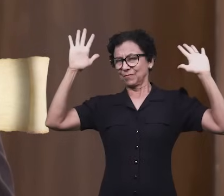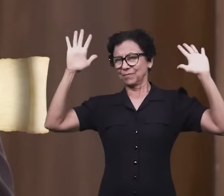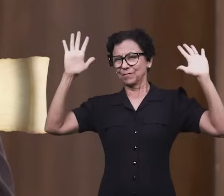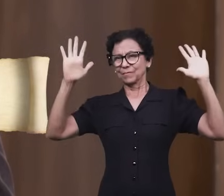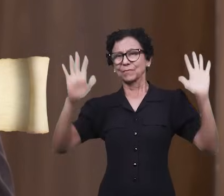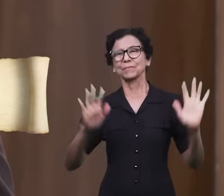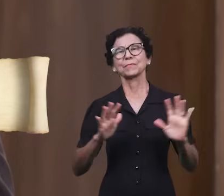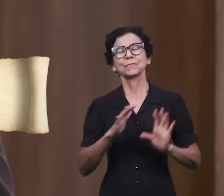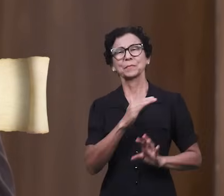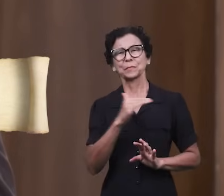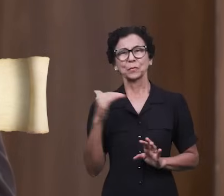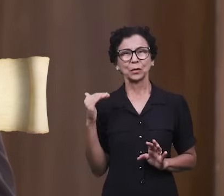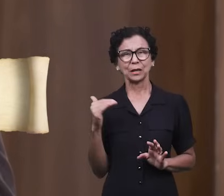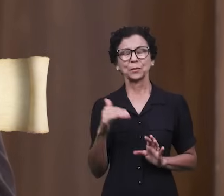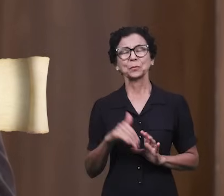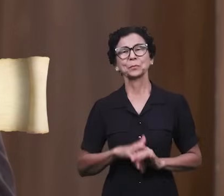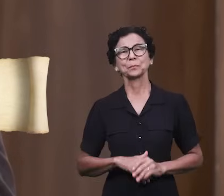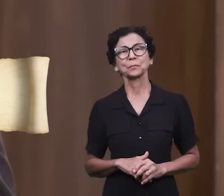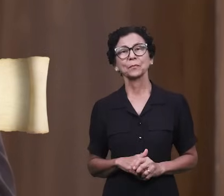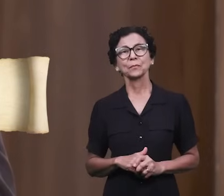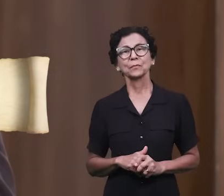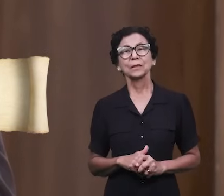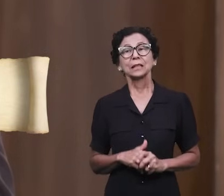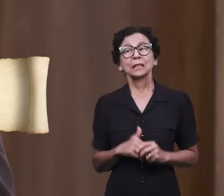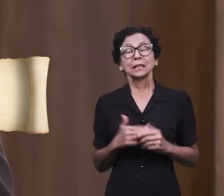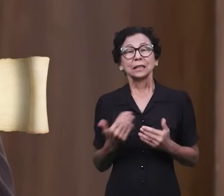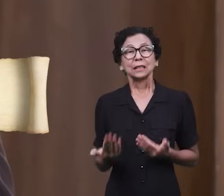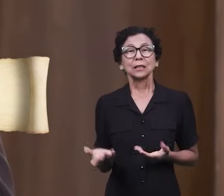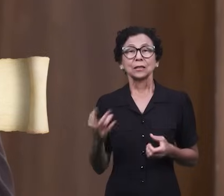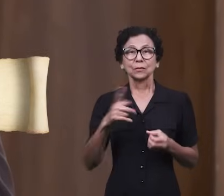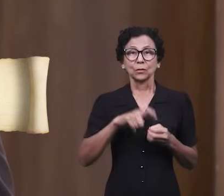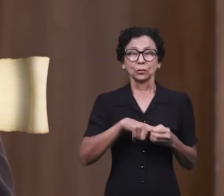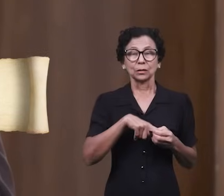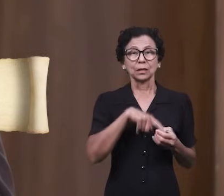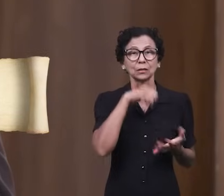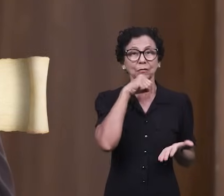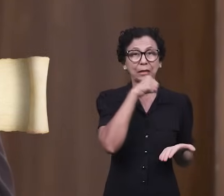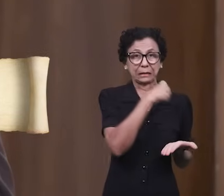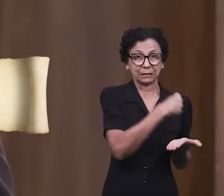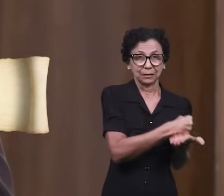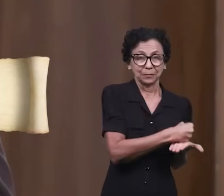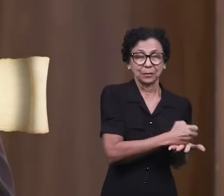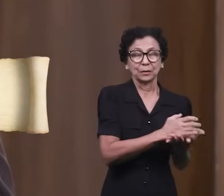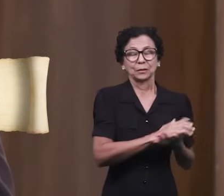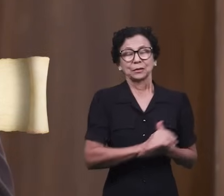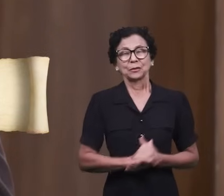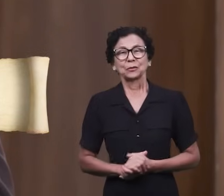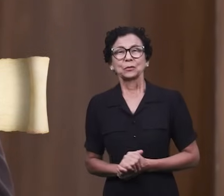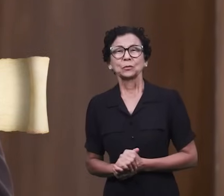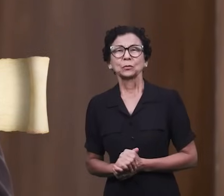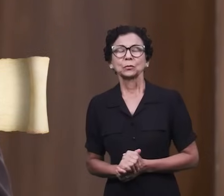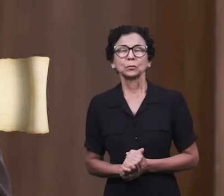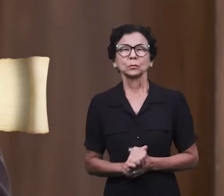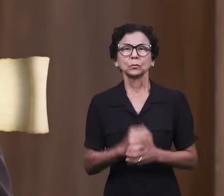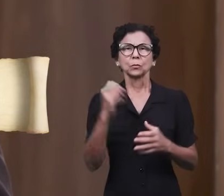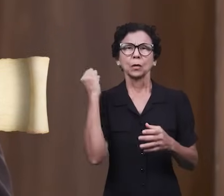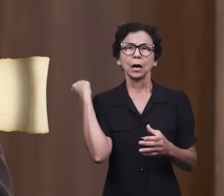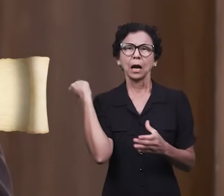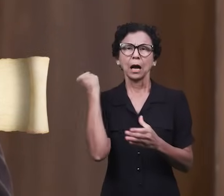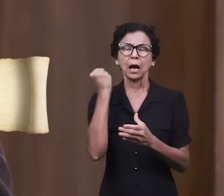quando Abraão, então, ia imolar o seu filho, a voz do Senhor